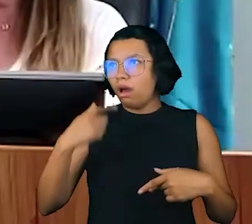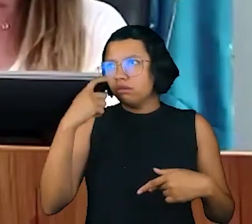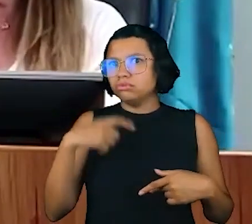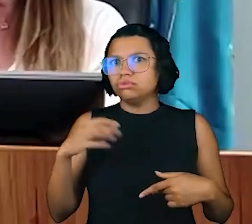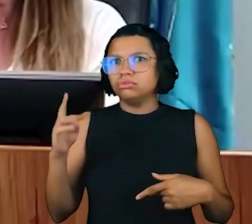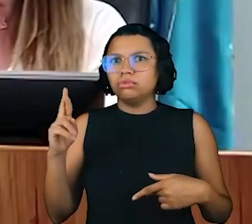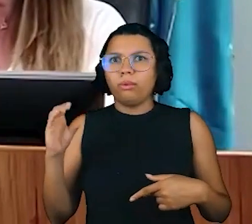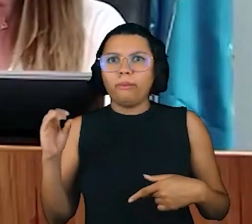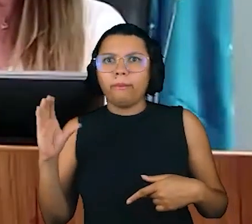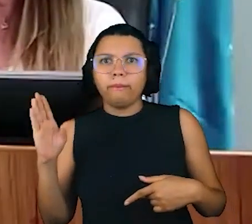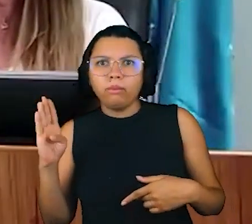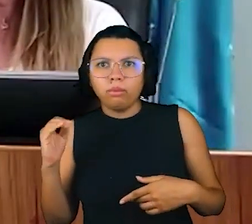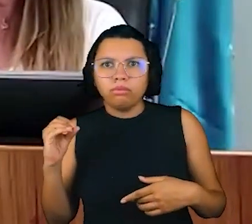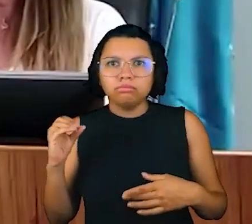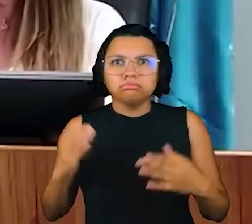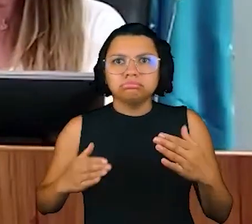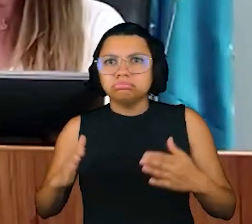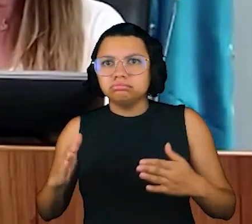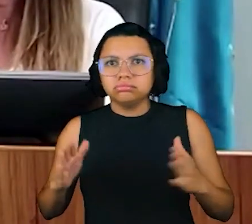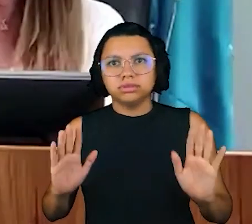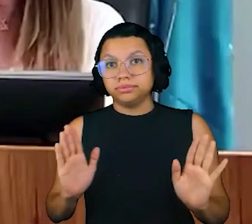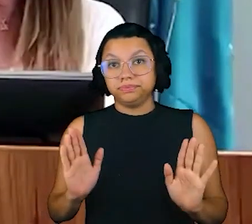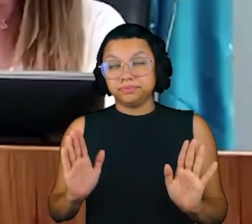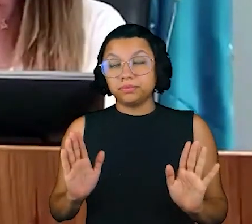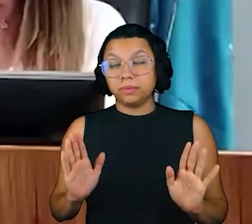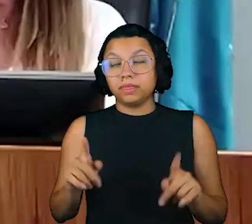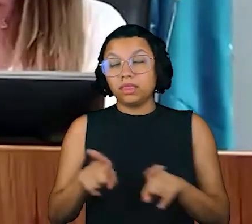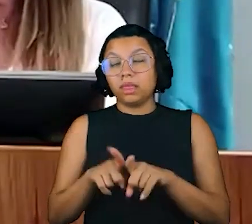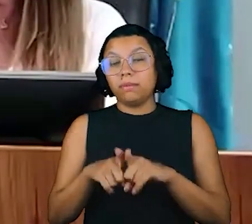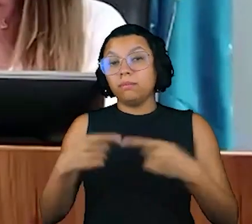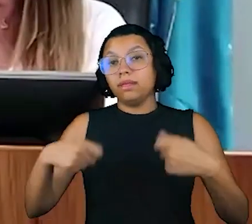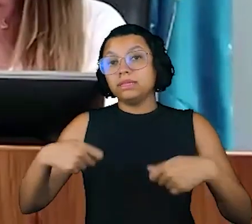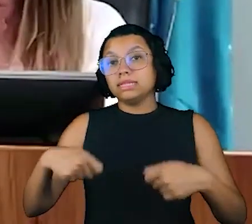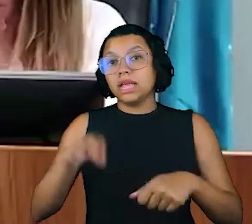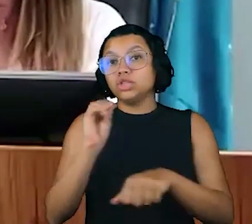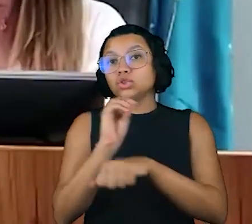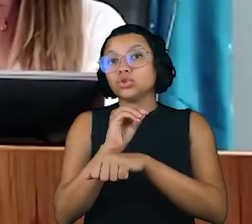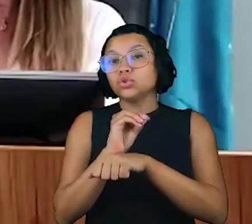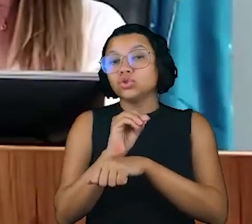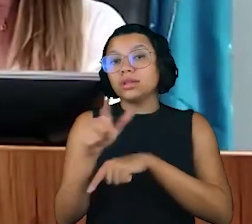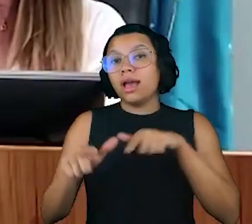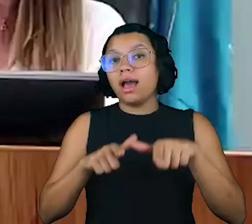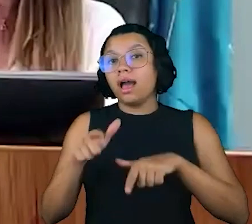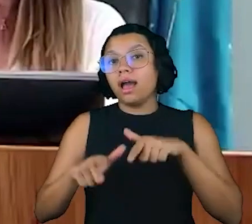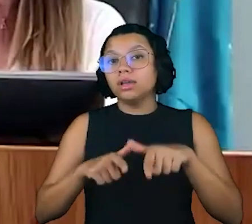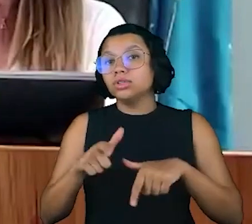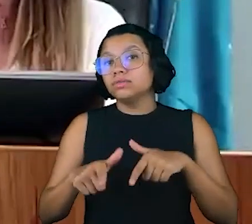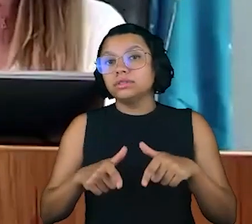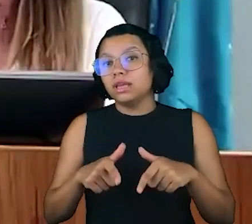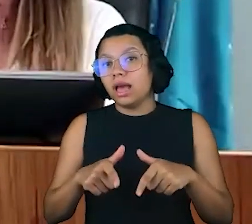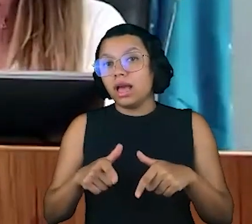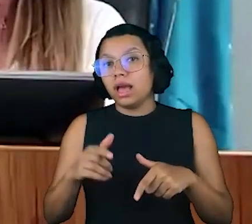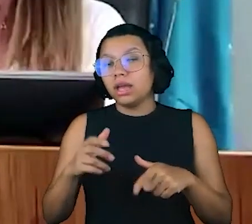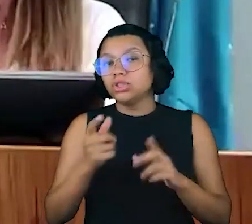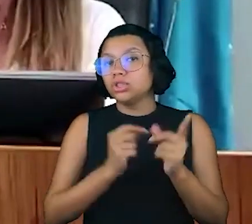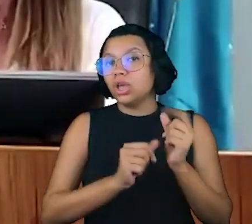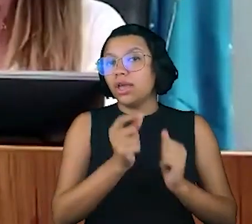tá? E também pela necessidade de preservação da atividade econômica. Essas são preocupações